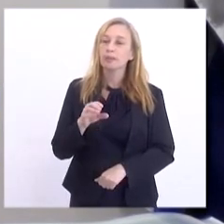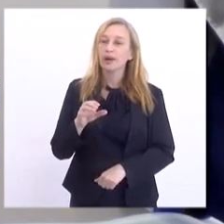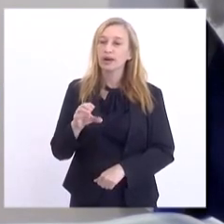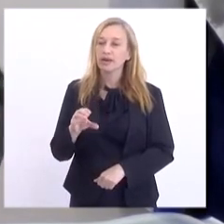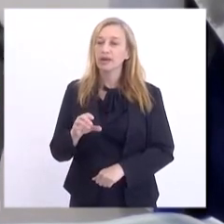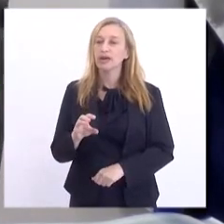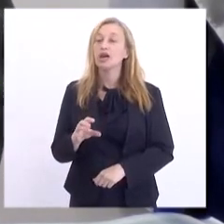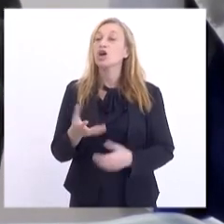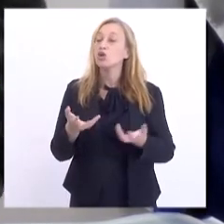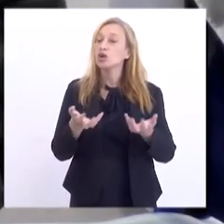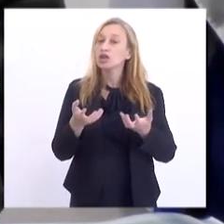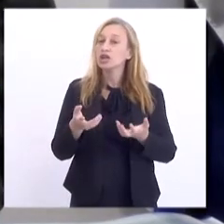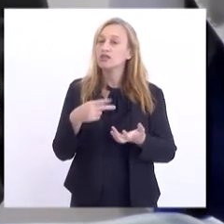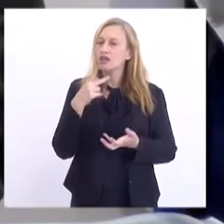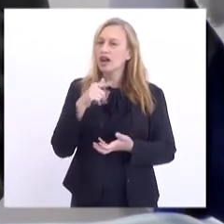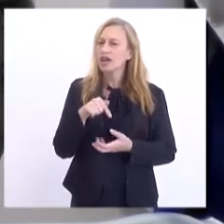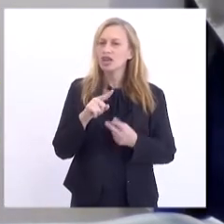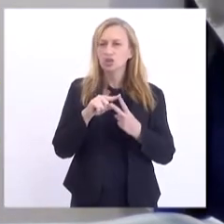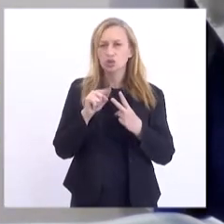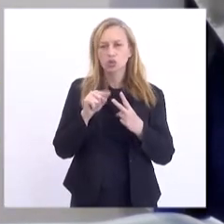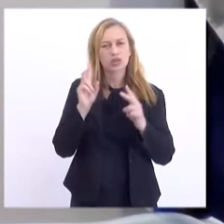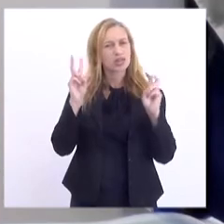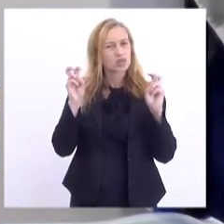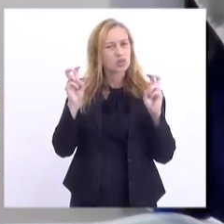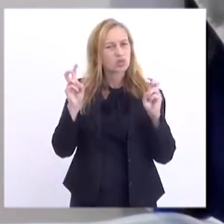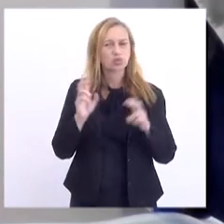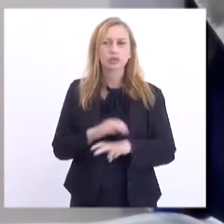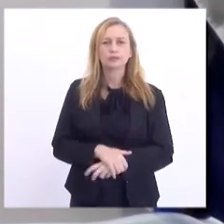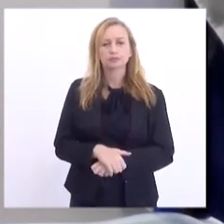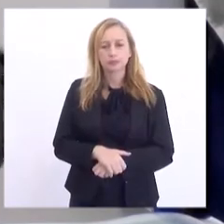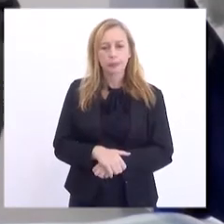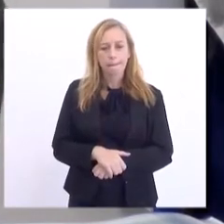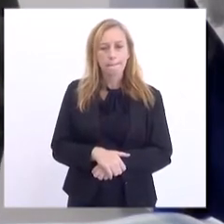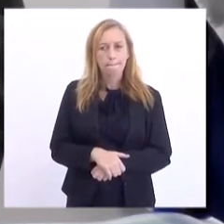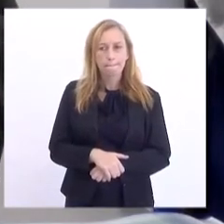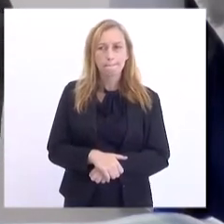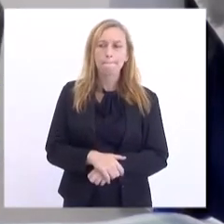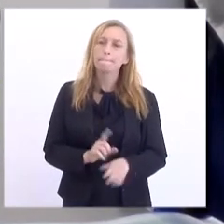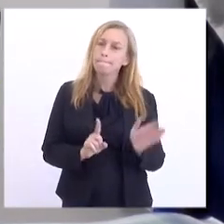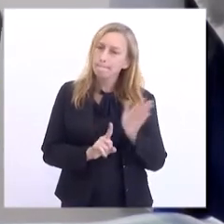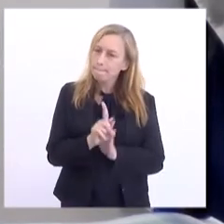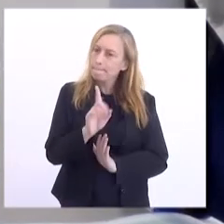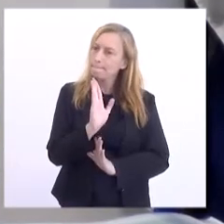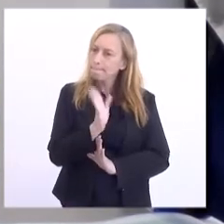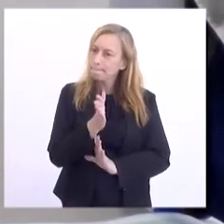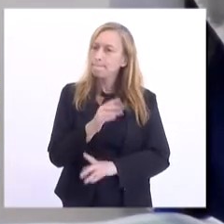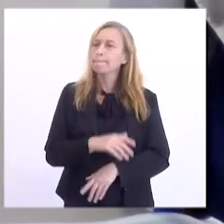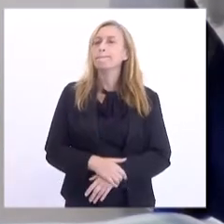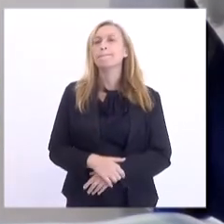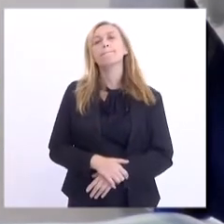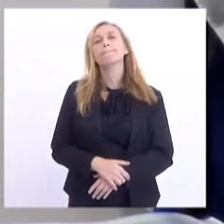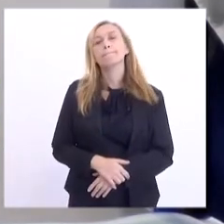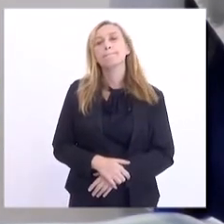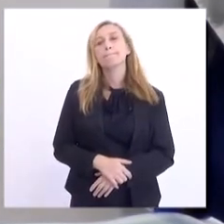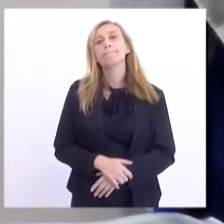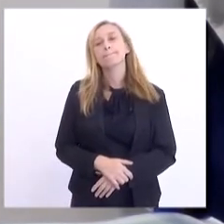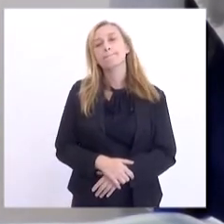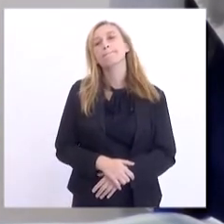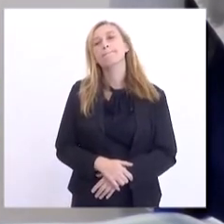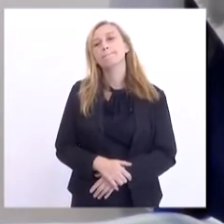Eu queria que a borra tá duas questões que em parte da perguntado a é é